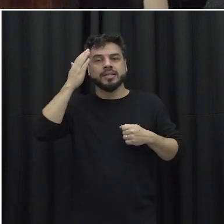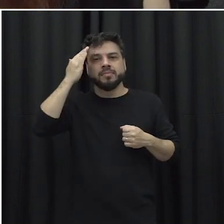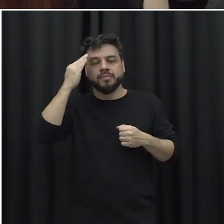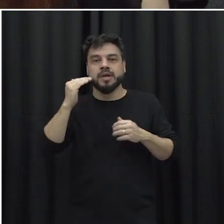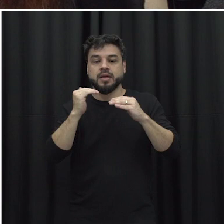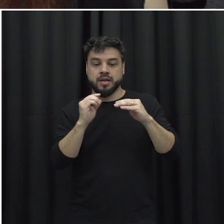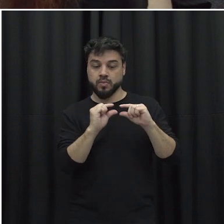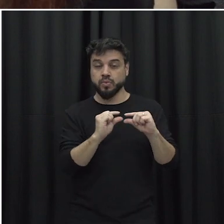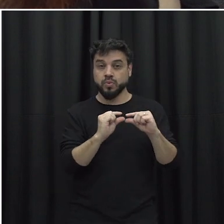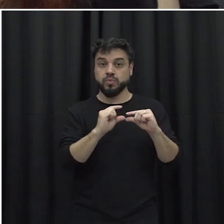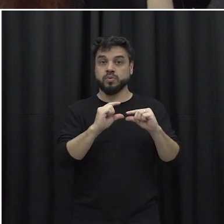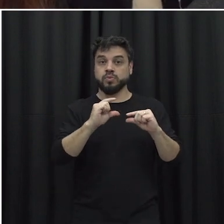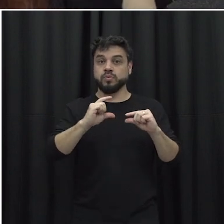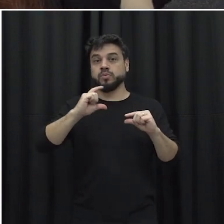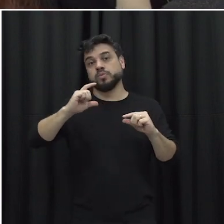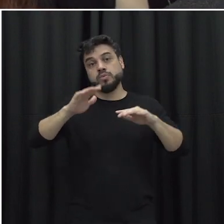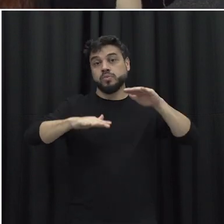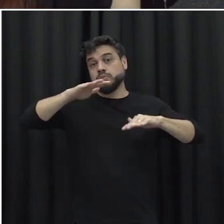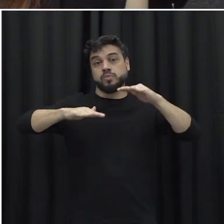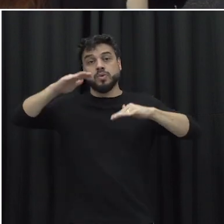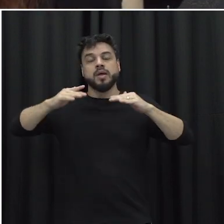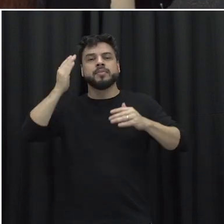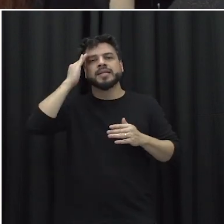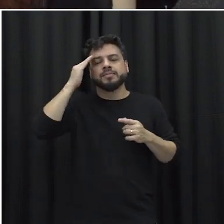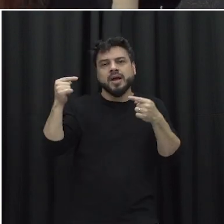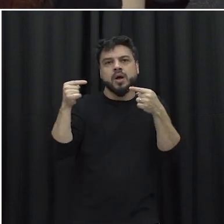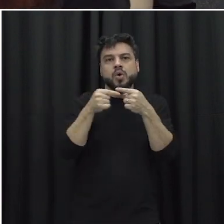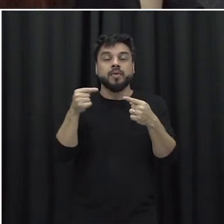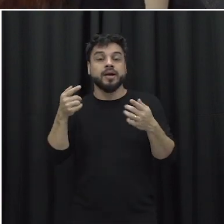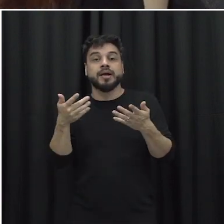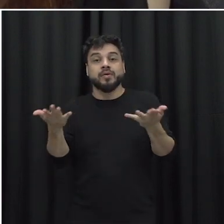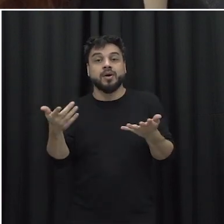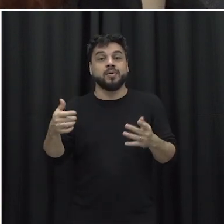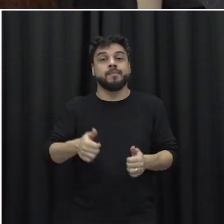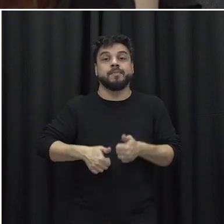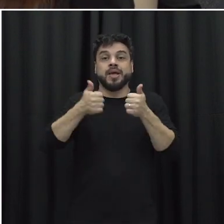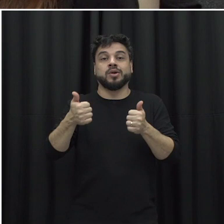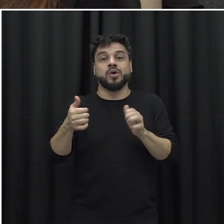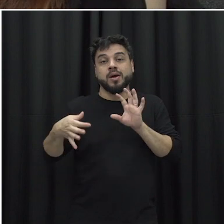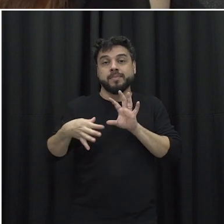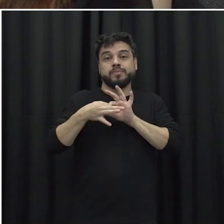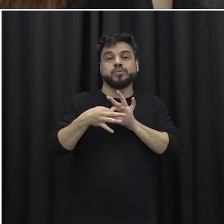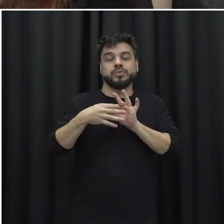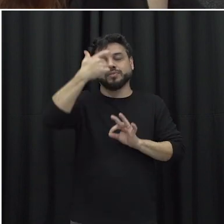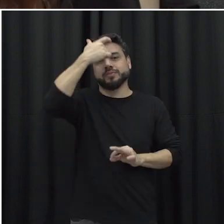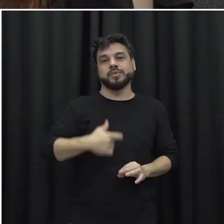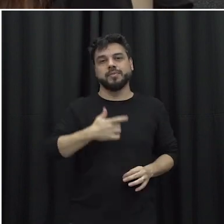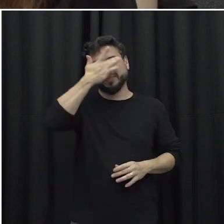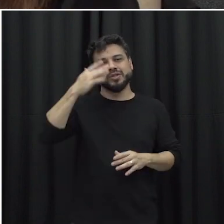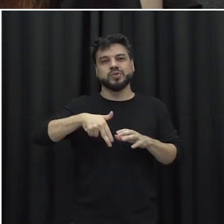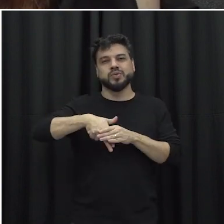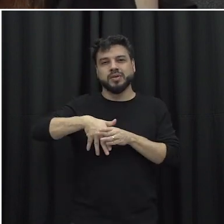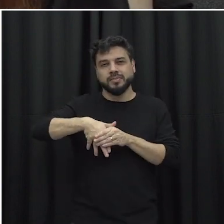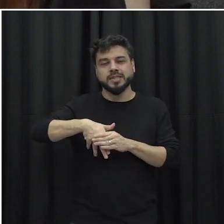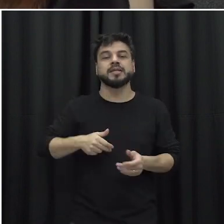do medicamento, para você conseguir encontrar aquilo que mais se adapta ao seu paciente, né? E sabendo que